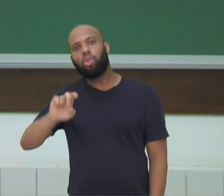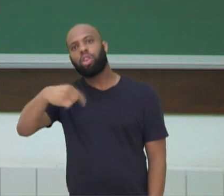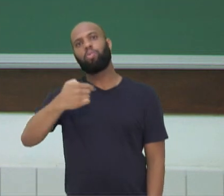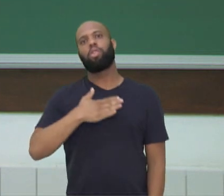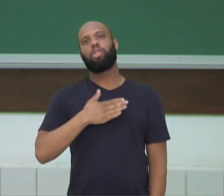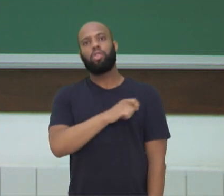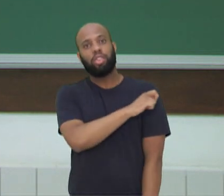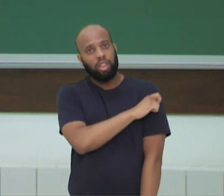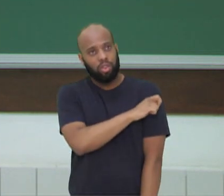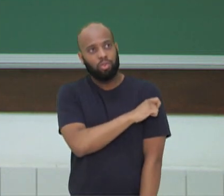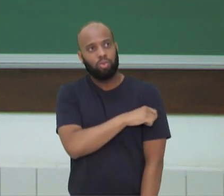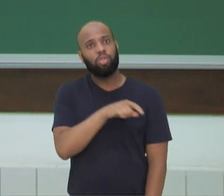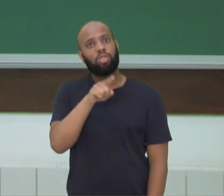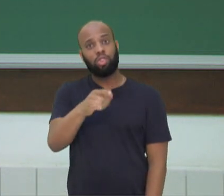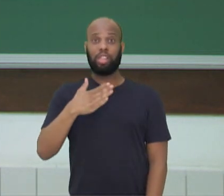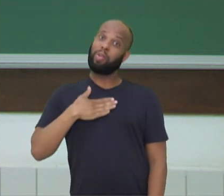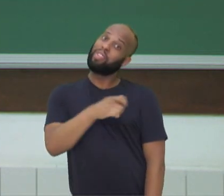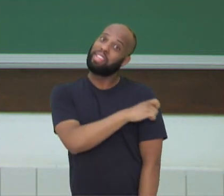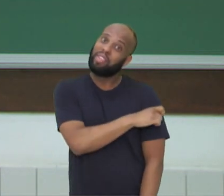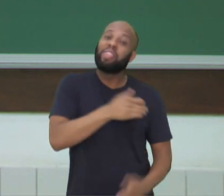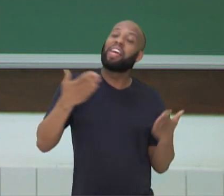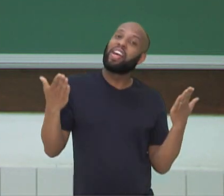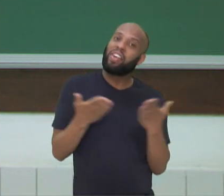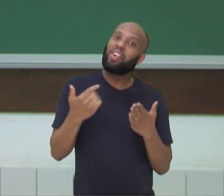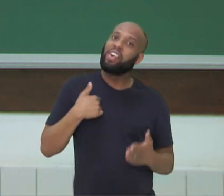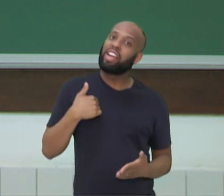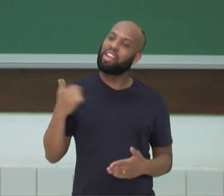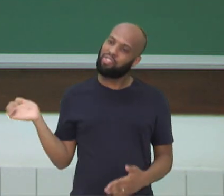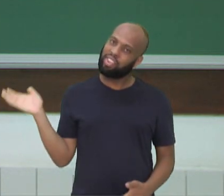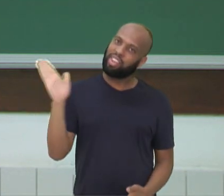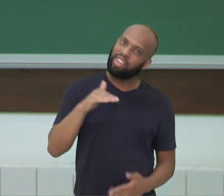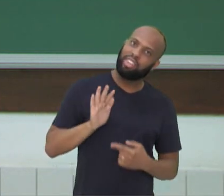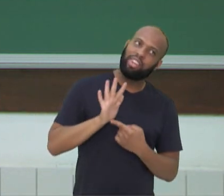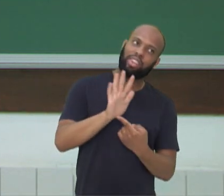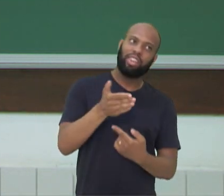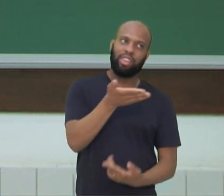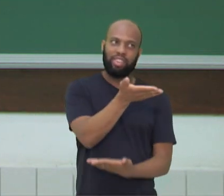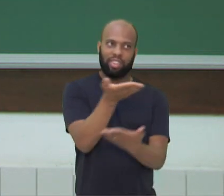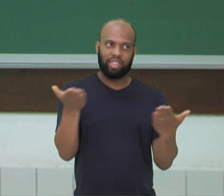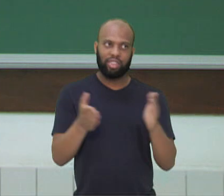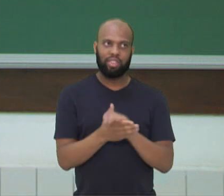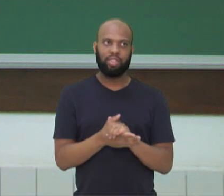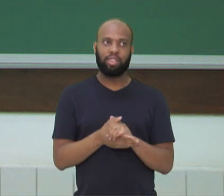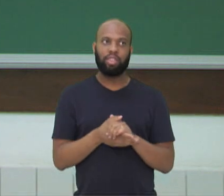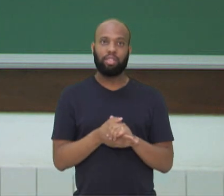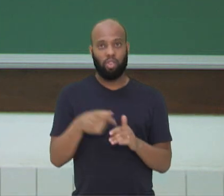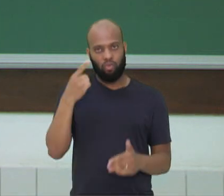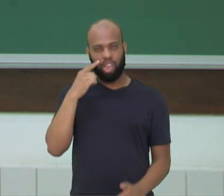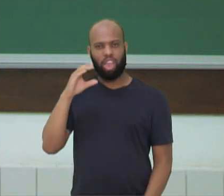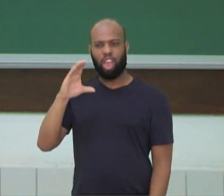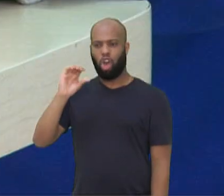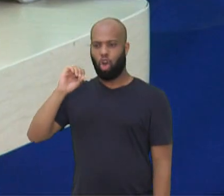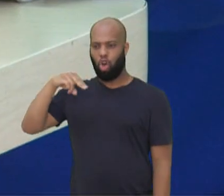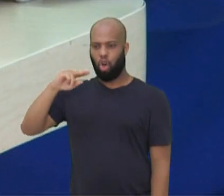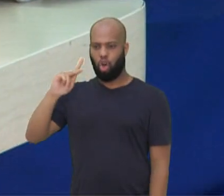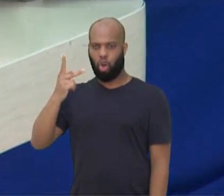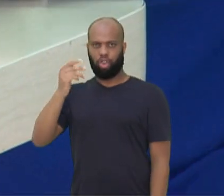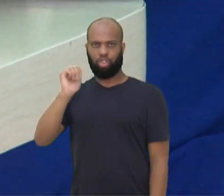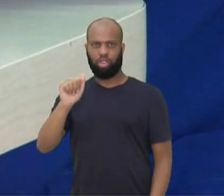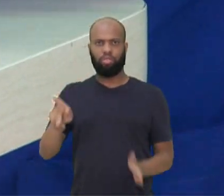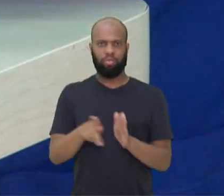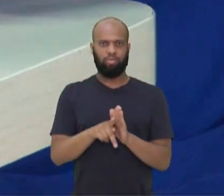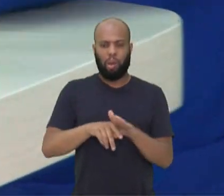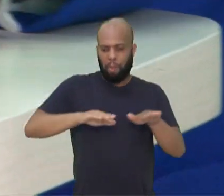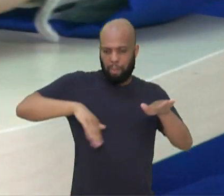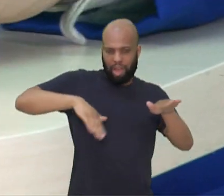meus alunos. E como vocês são os meus alunos, eu vou trazer e usar com vocês. Então aqui é uma concha de um animal marinho, eu